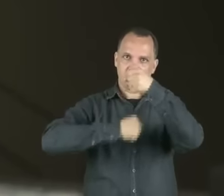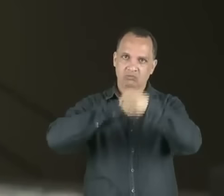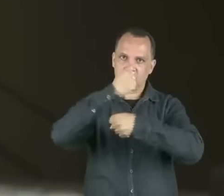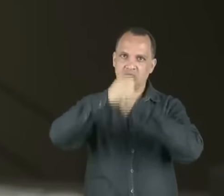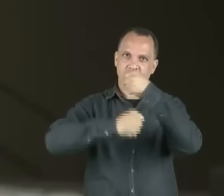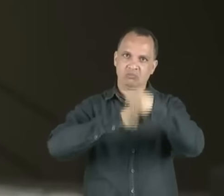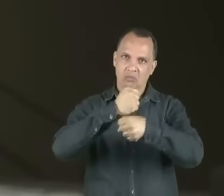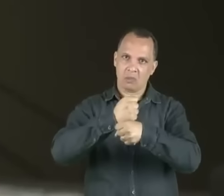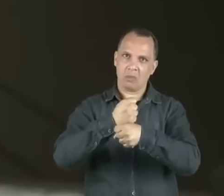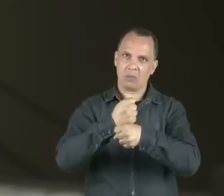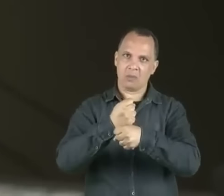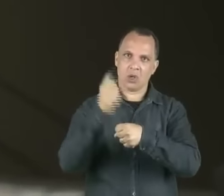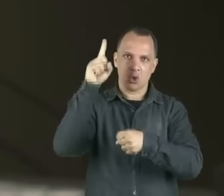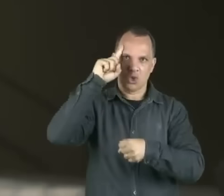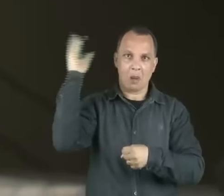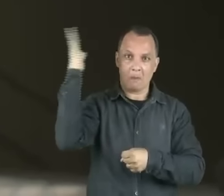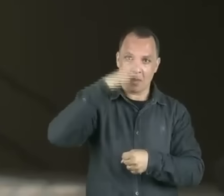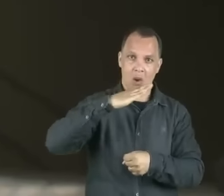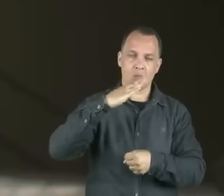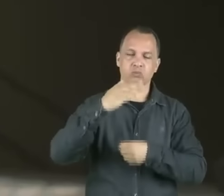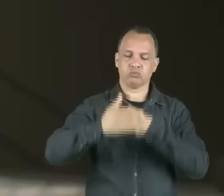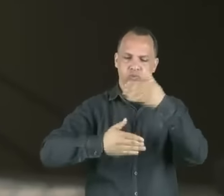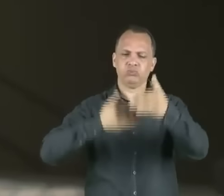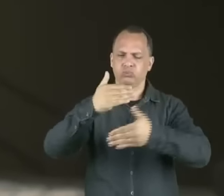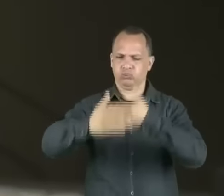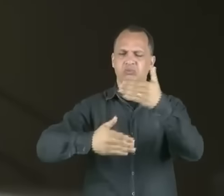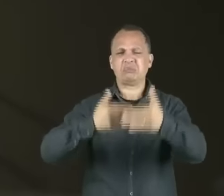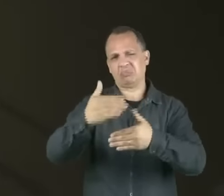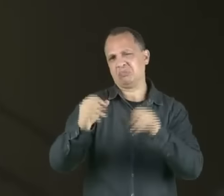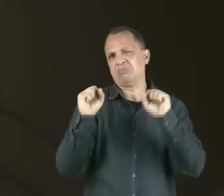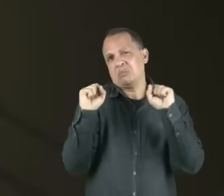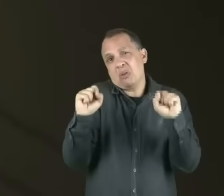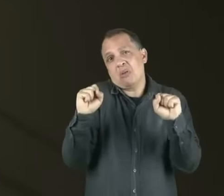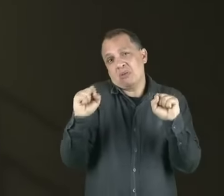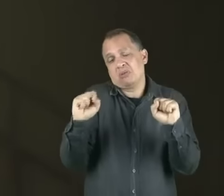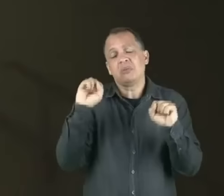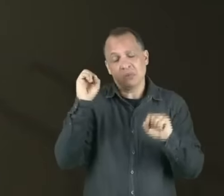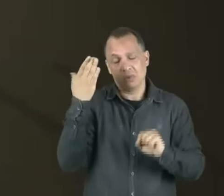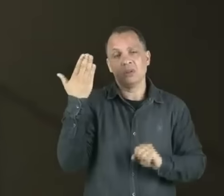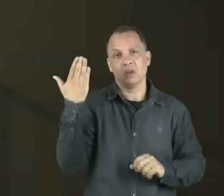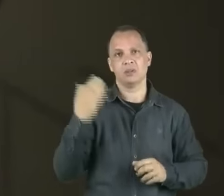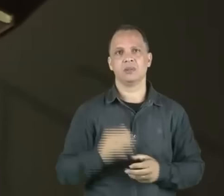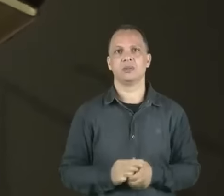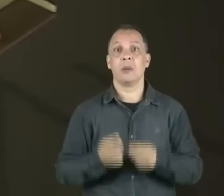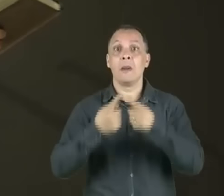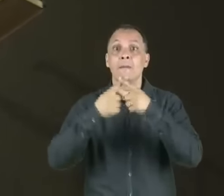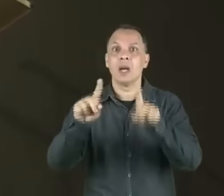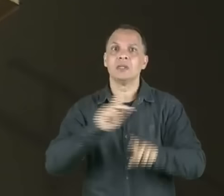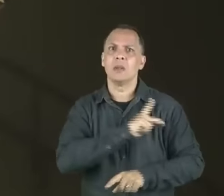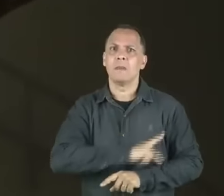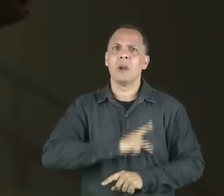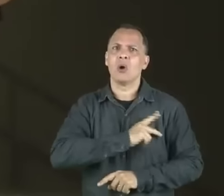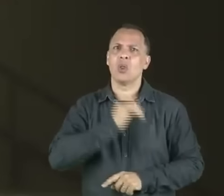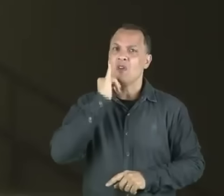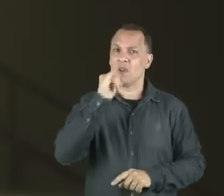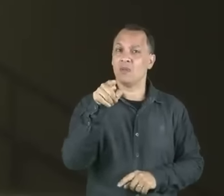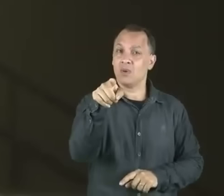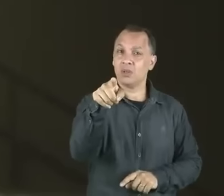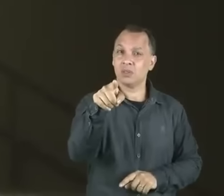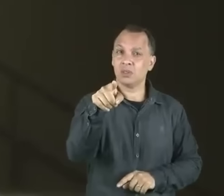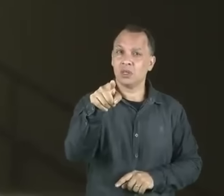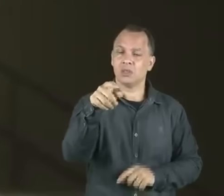dia mal é um tempo eu e o Paulo diz olha revistam-se de Toda